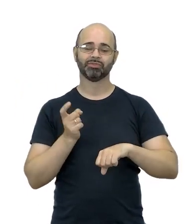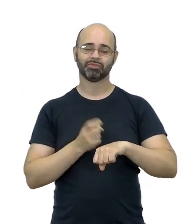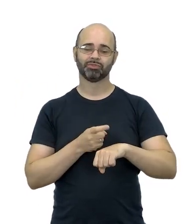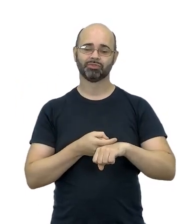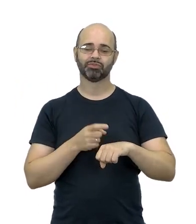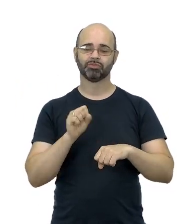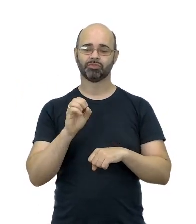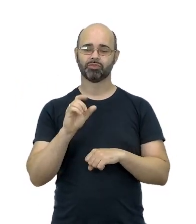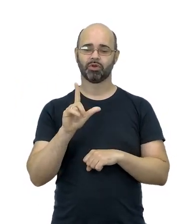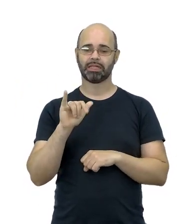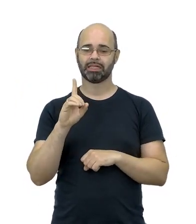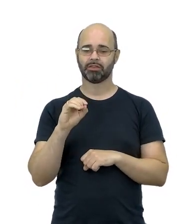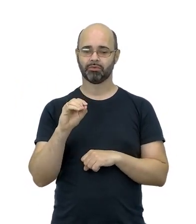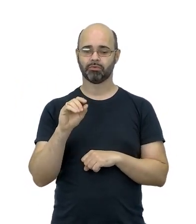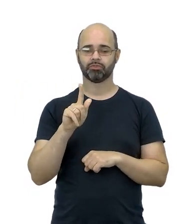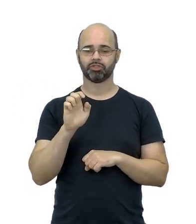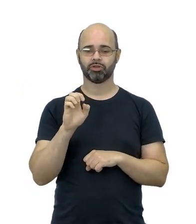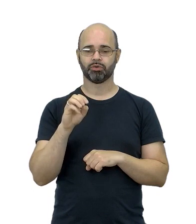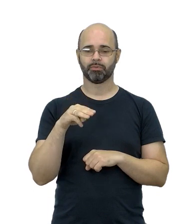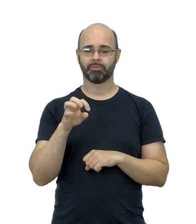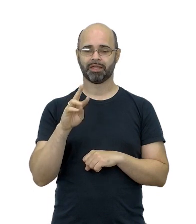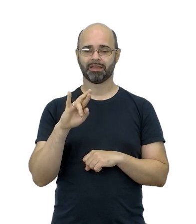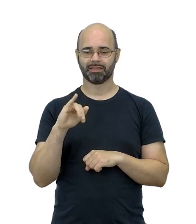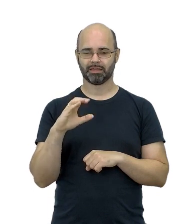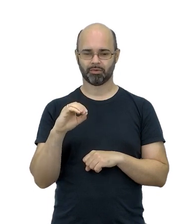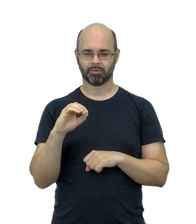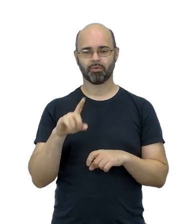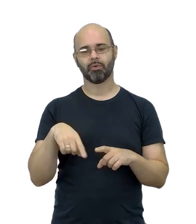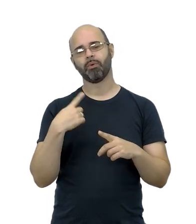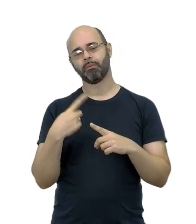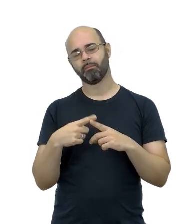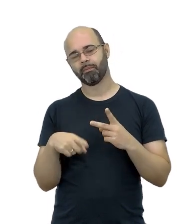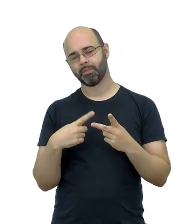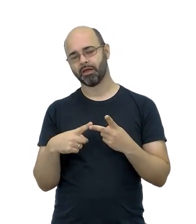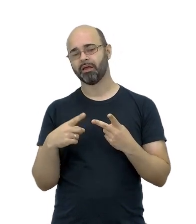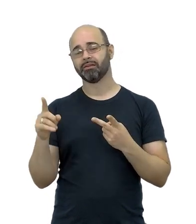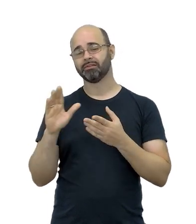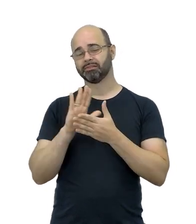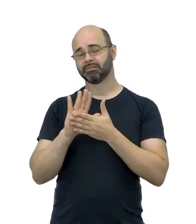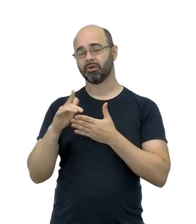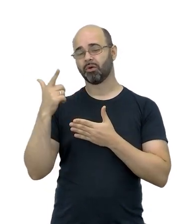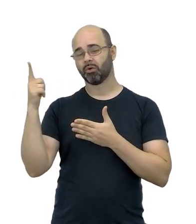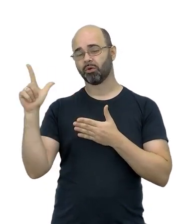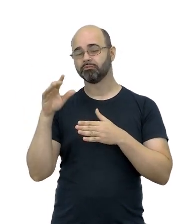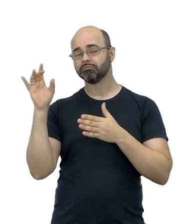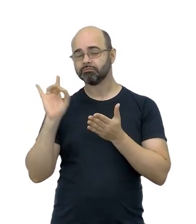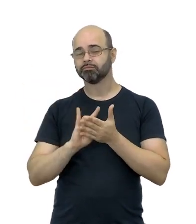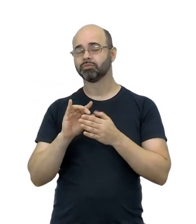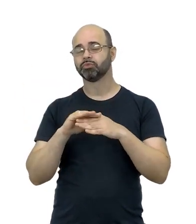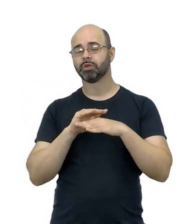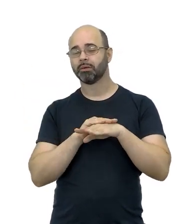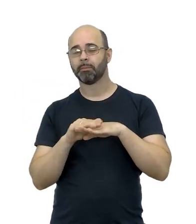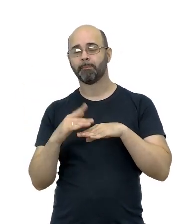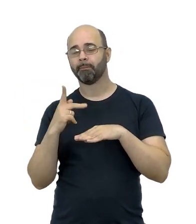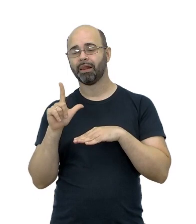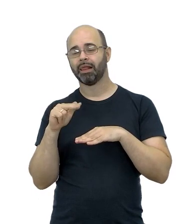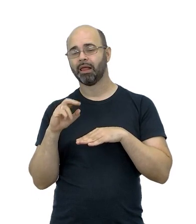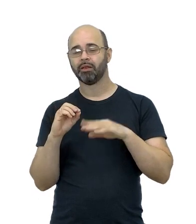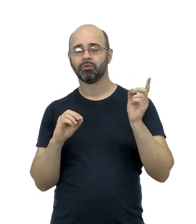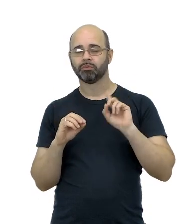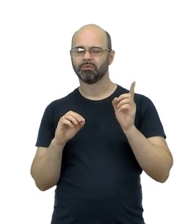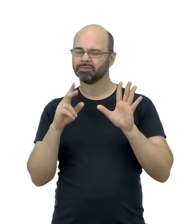e algumas figuras que elas teoricamente não são planas, mas posso trabalhar como indicação dela ser